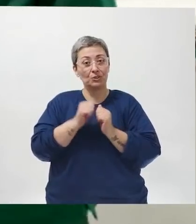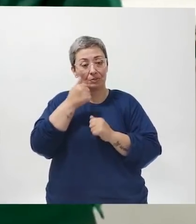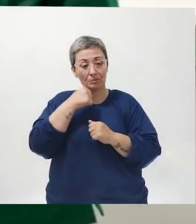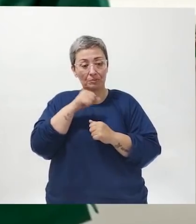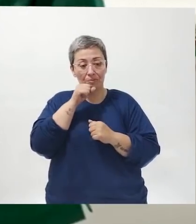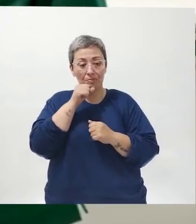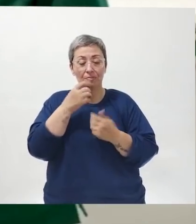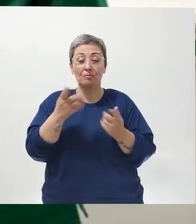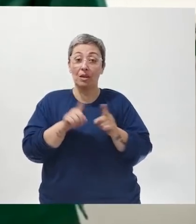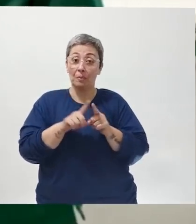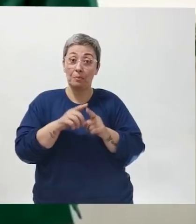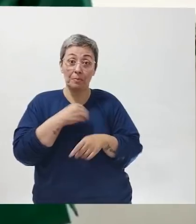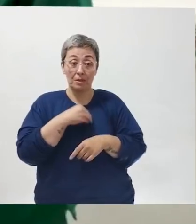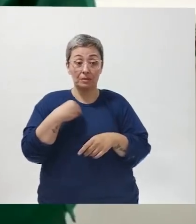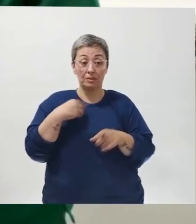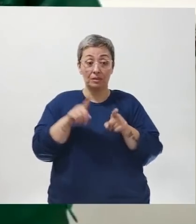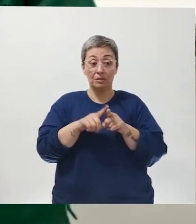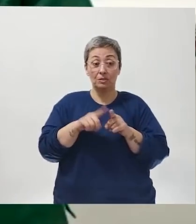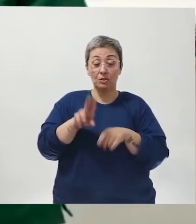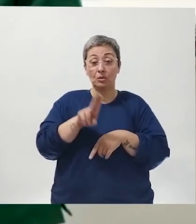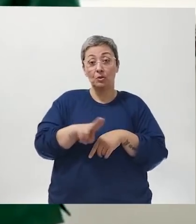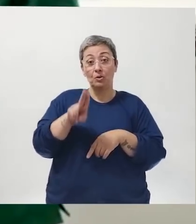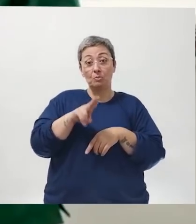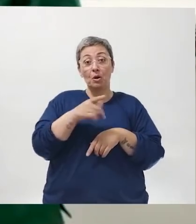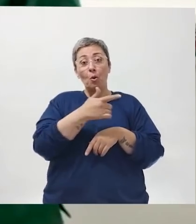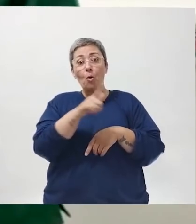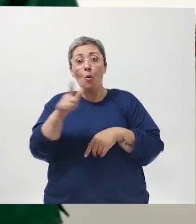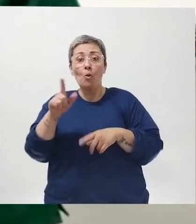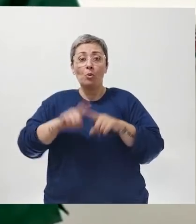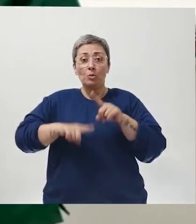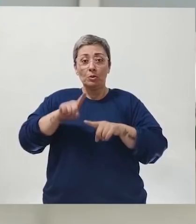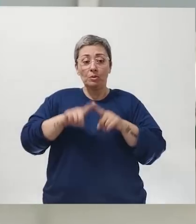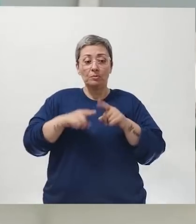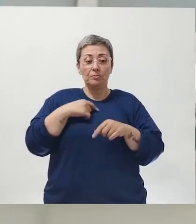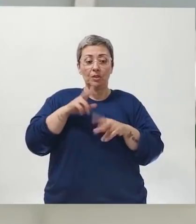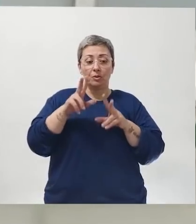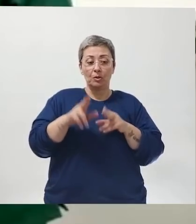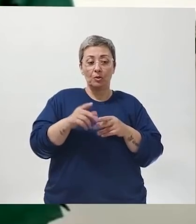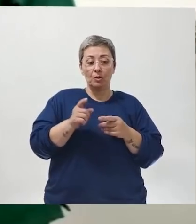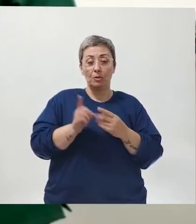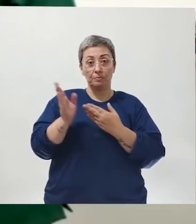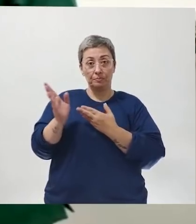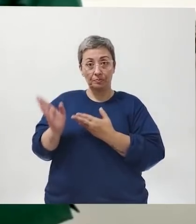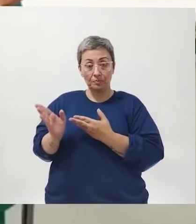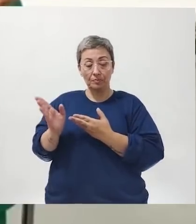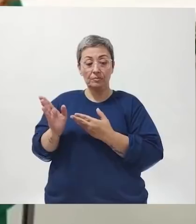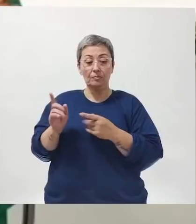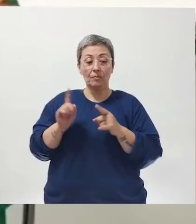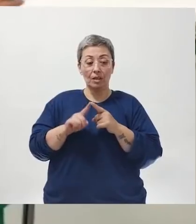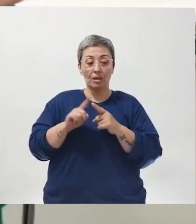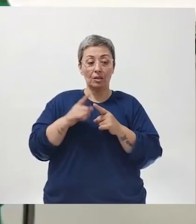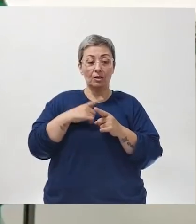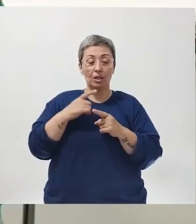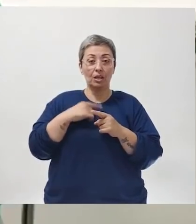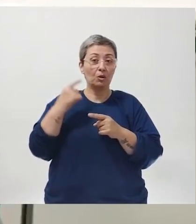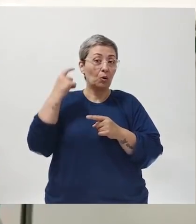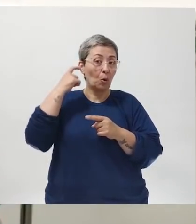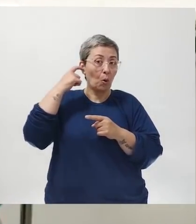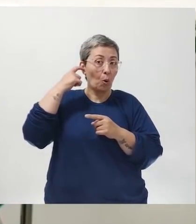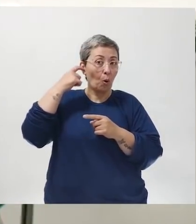utiliza outros instrumentos, como esse instrumento aqui, é um otoscópio. O otoscópio nada mais é do que